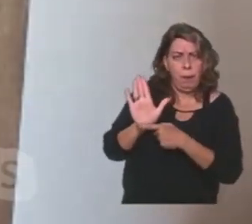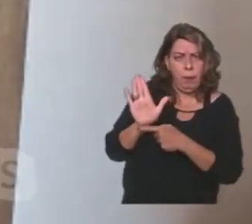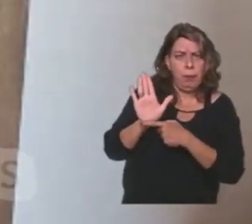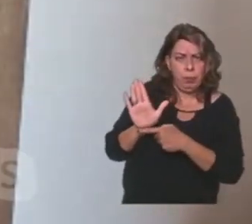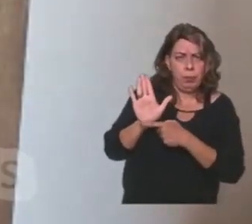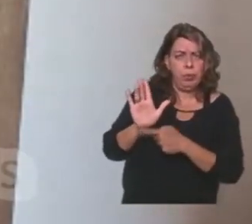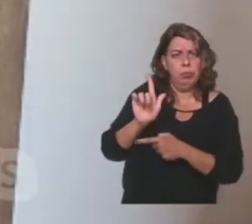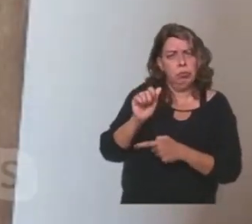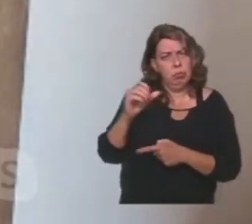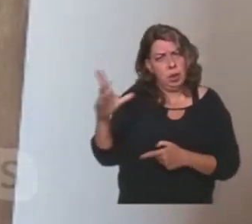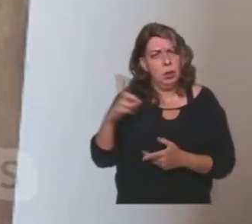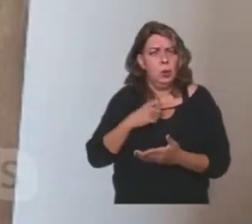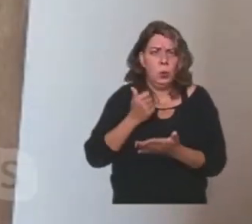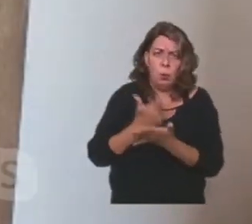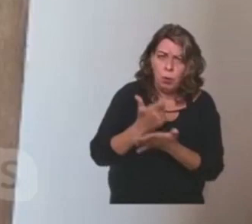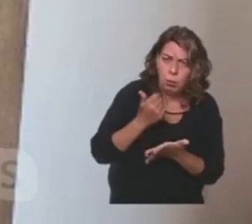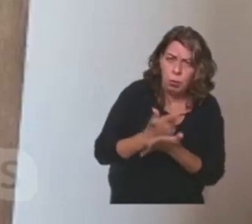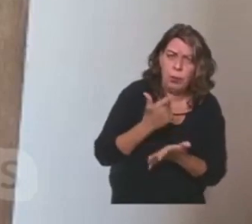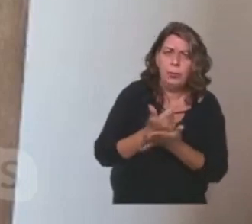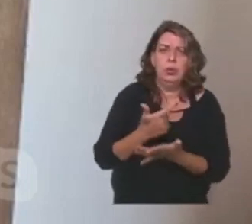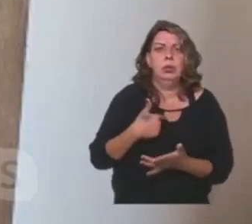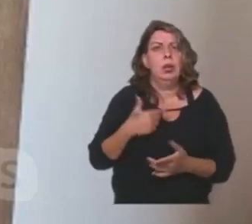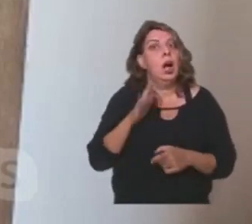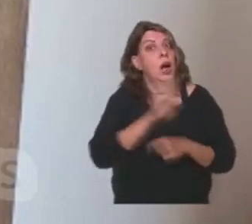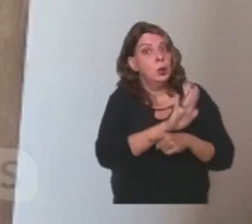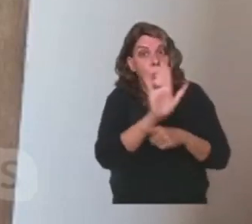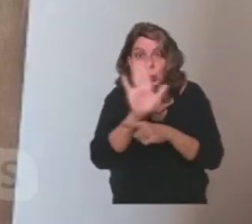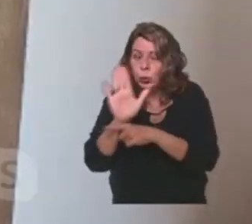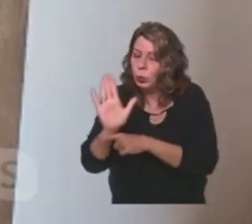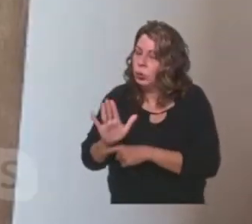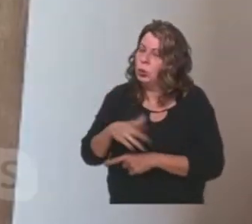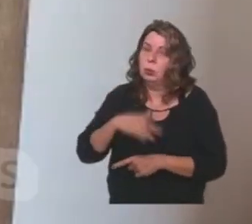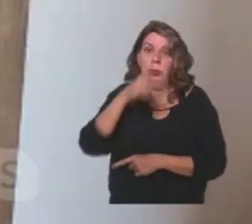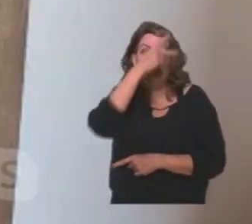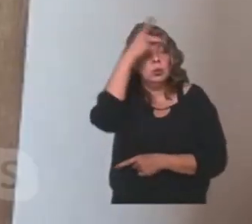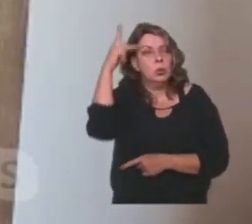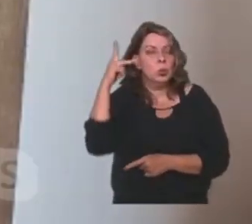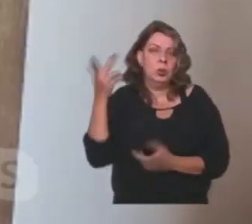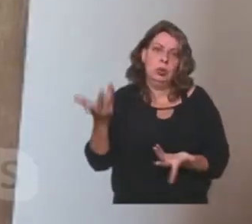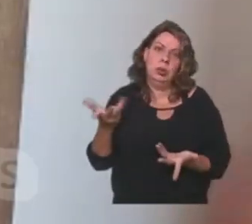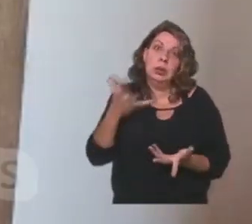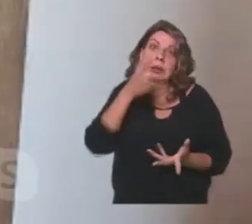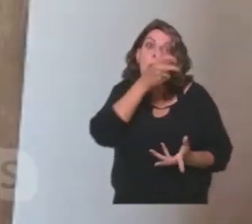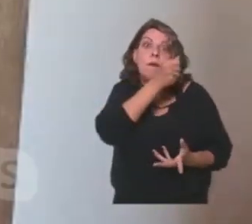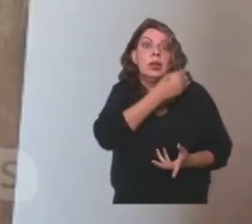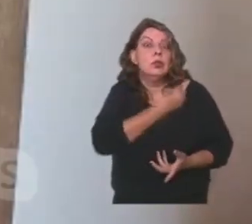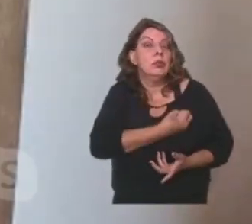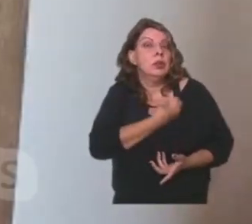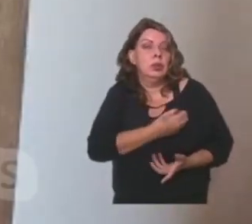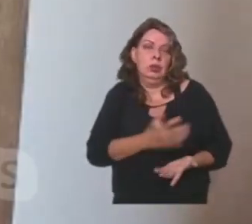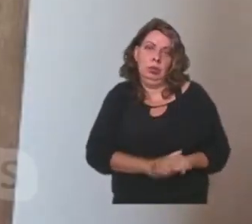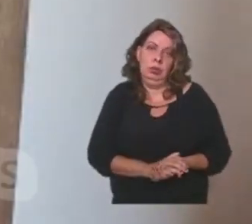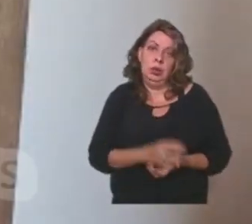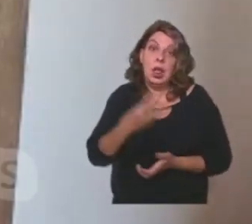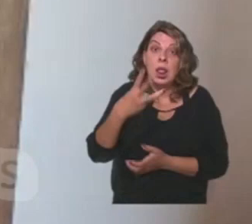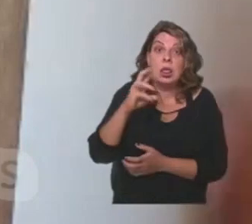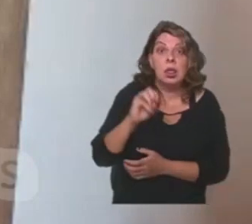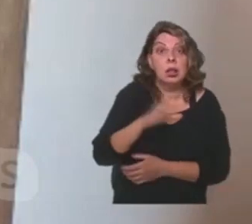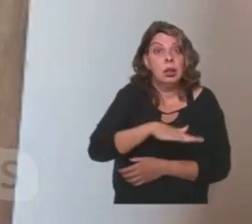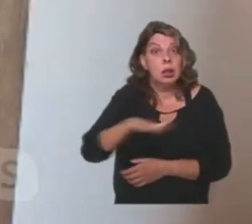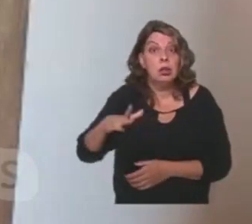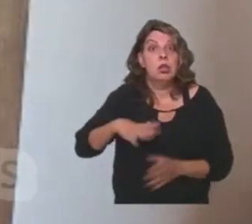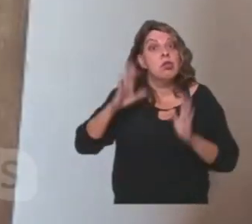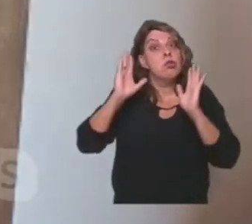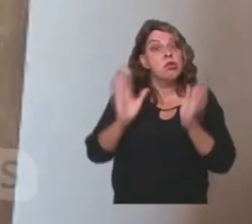contribuindo, né, adquirindo o título, a gente vem ajudando a salvar muitas vidas. Então, já são mais de 30 crianças que passaram